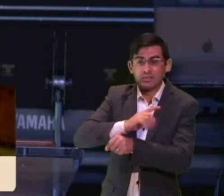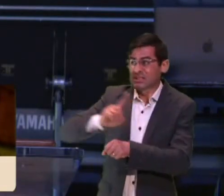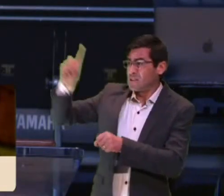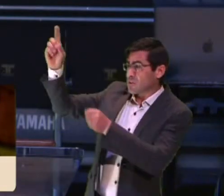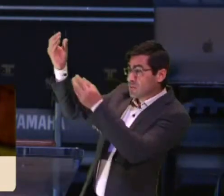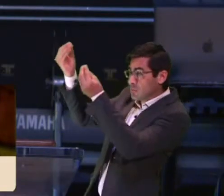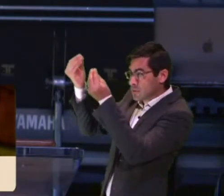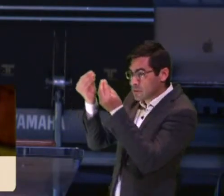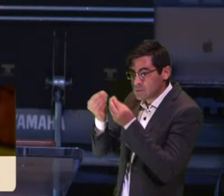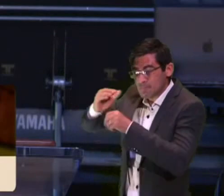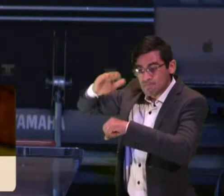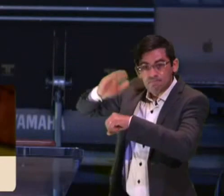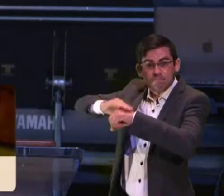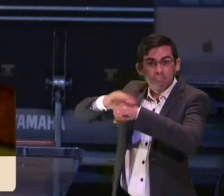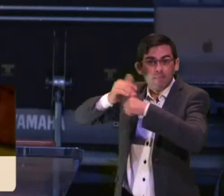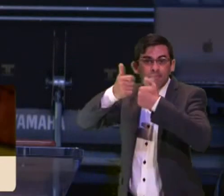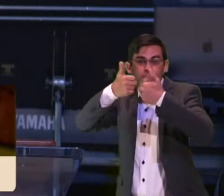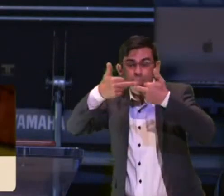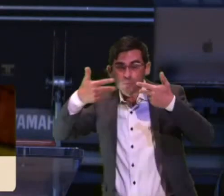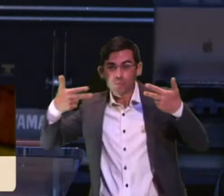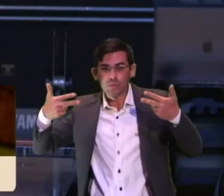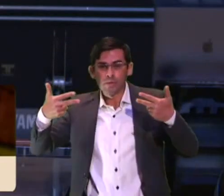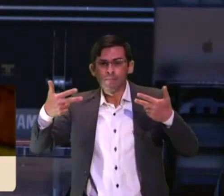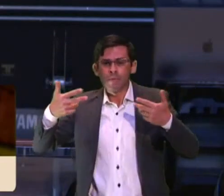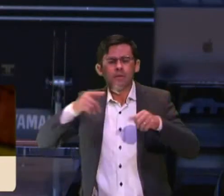são confiados.